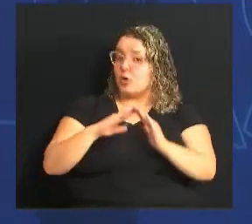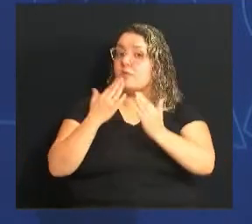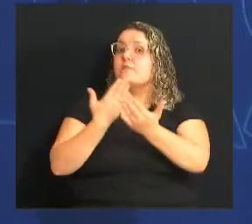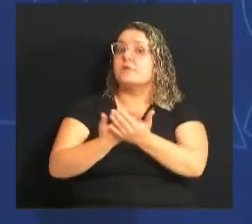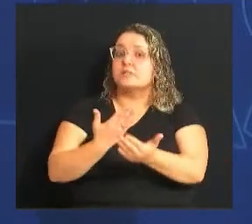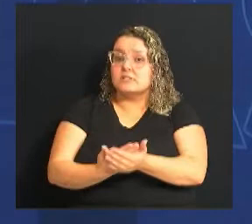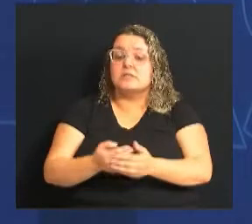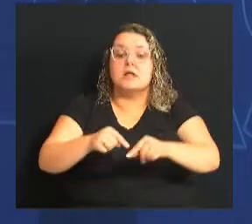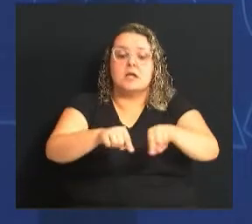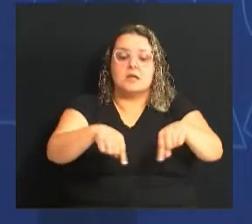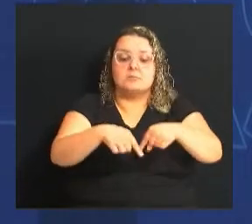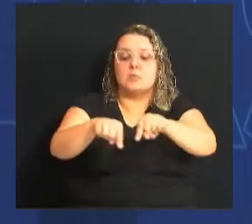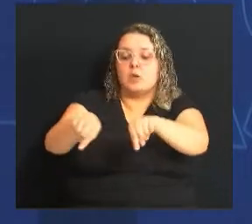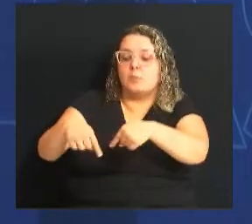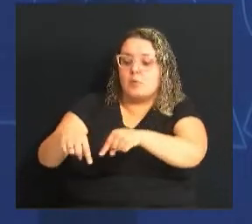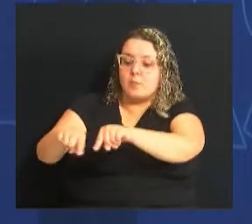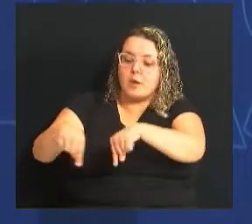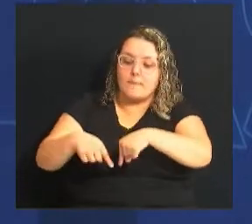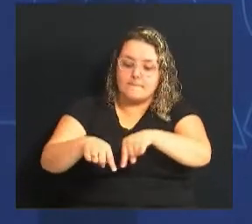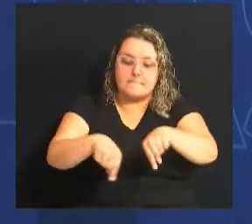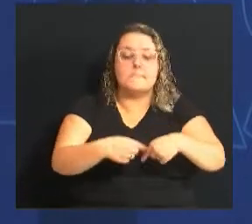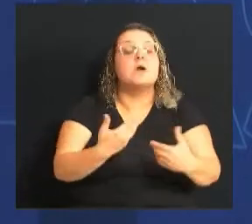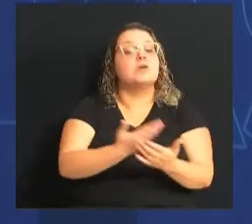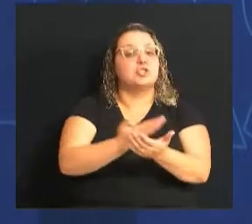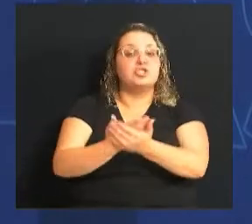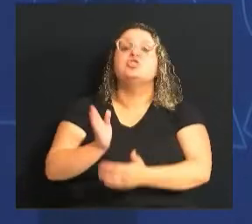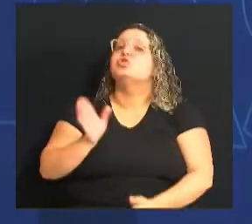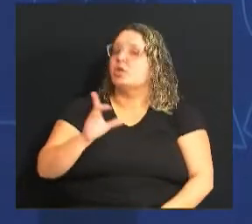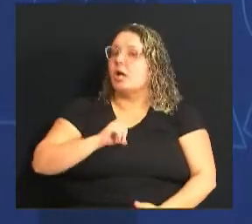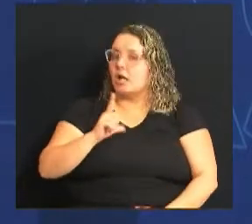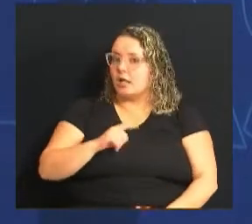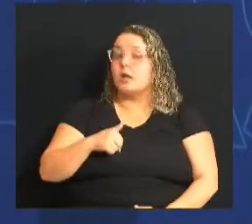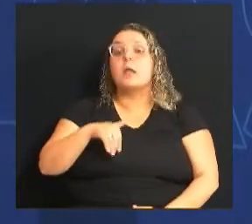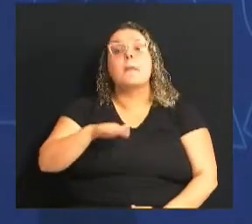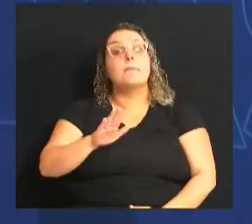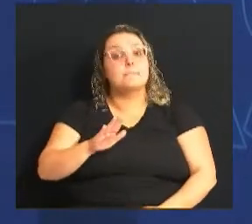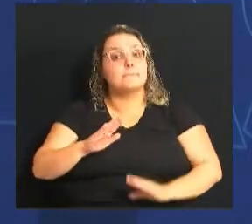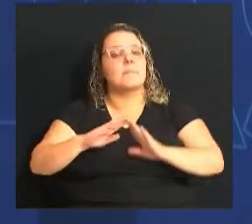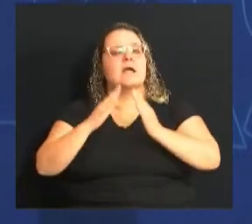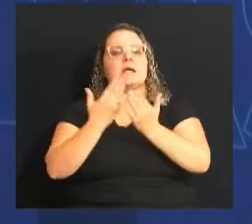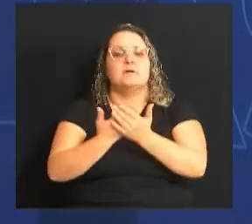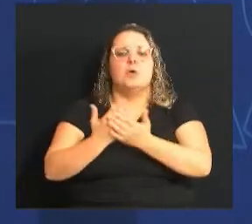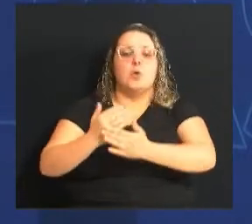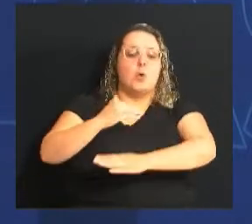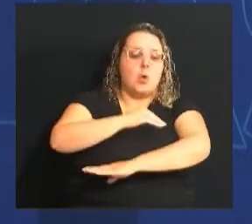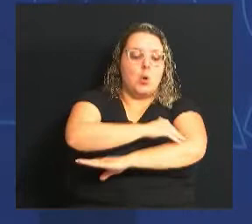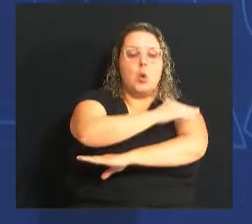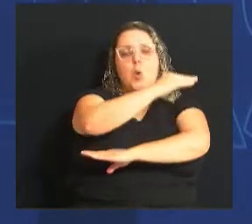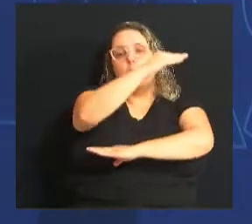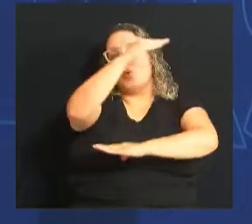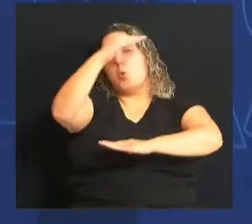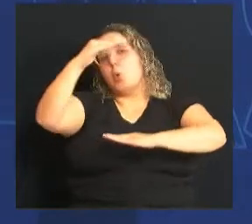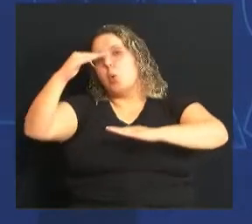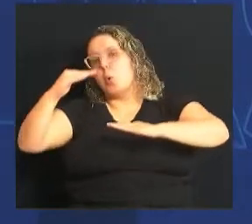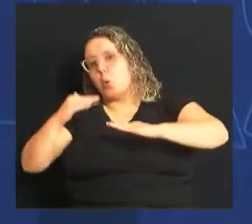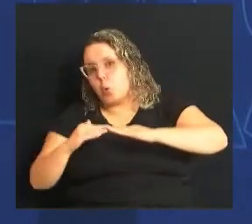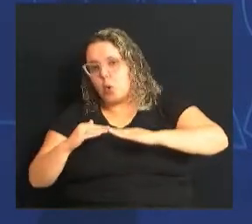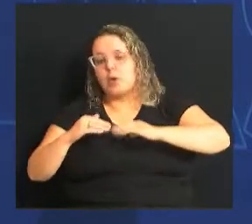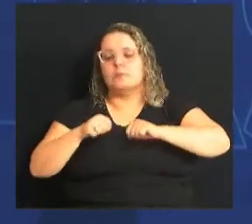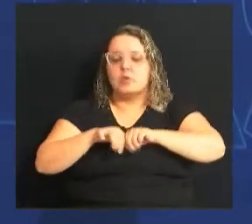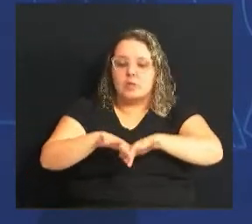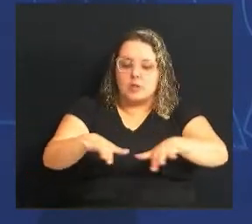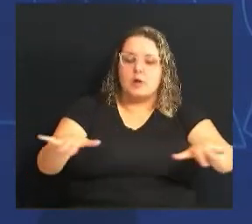salas nos colégios já existentes e mais colégios em período integral, além de ampliação